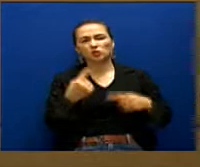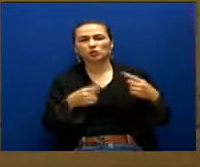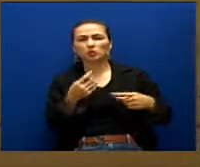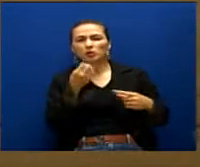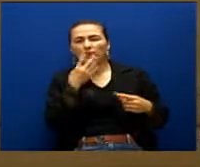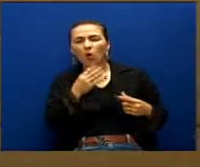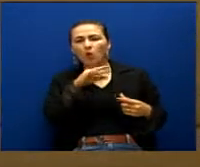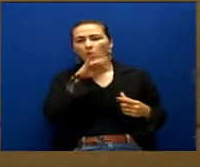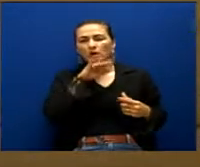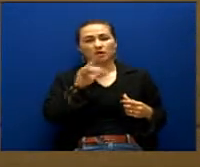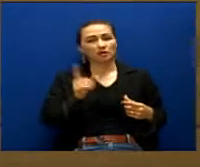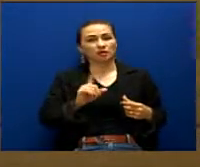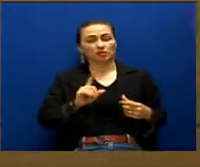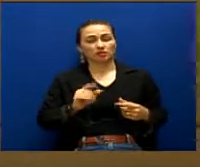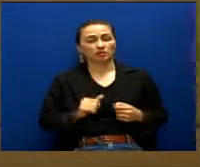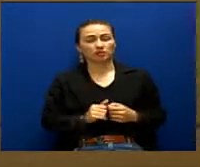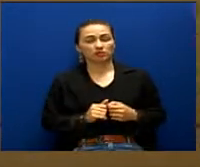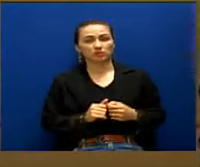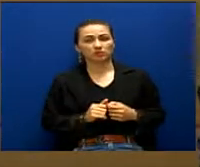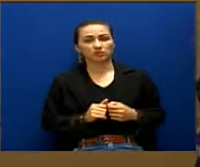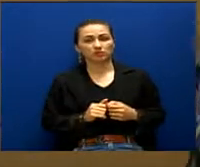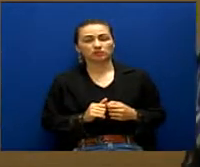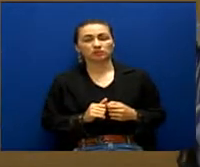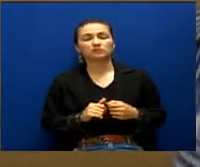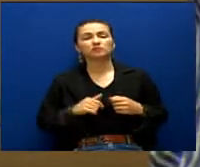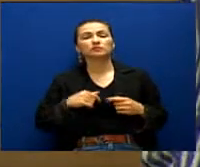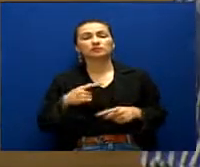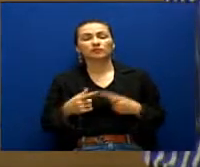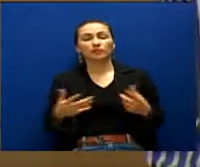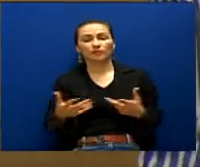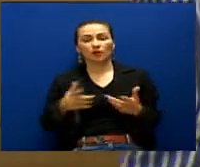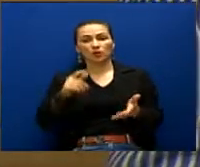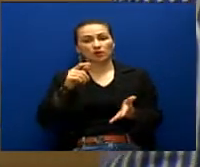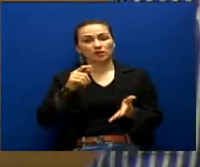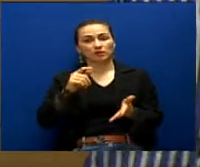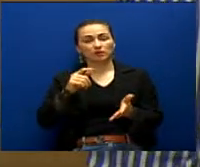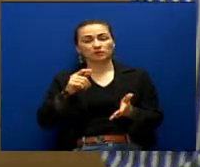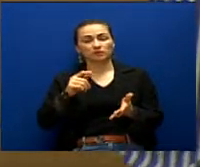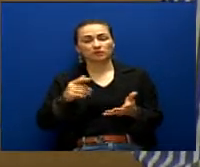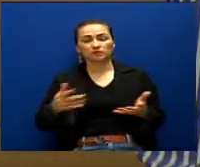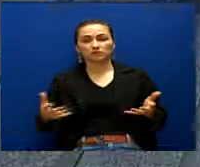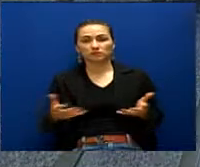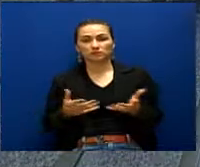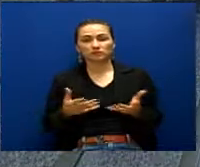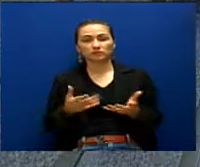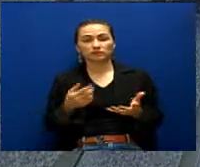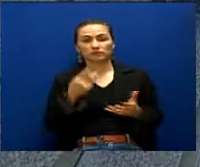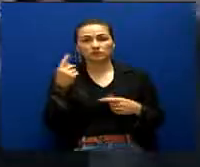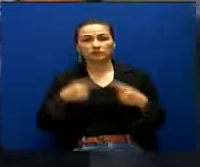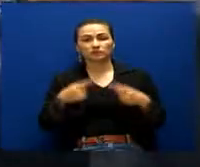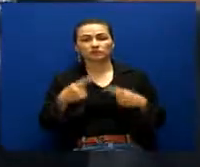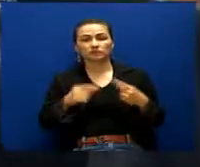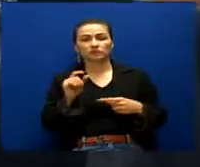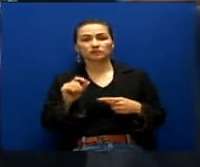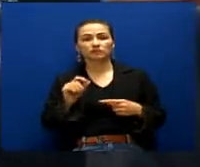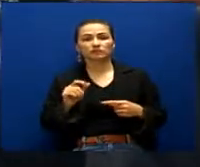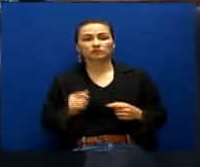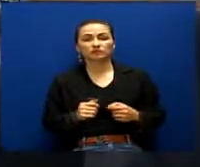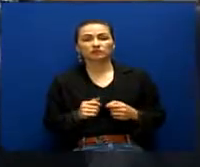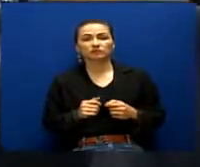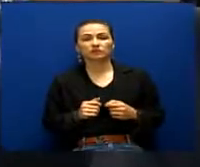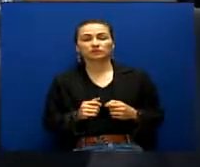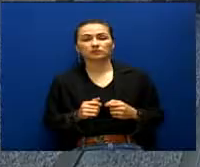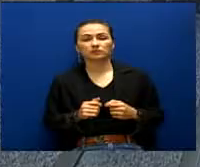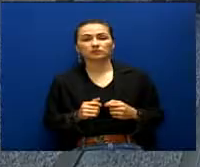Não, essa emenda vai para votação, aí discute-se o mérito. Agora é o parecer. Vamos discutir o mérito, sim, a